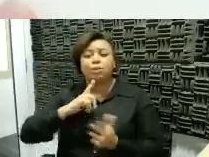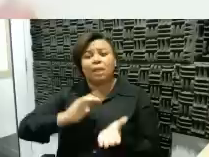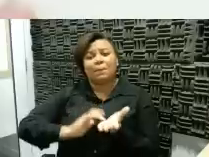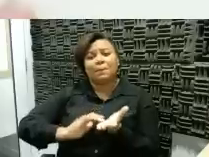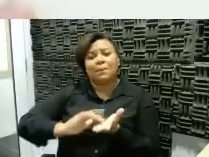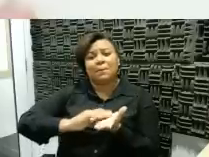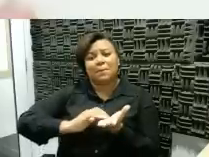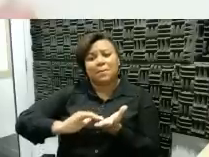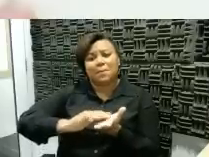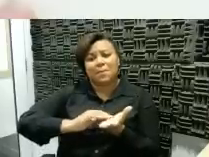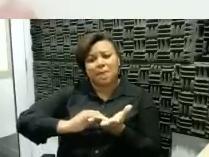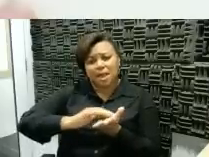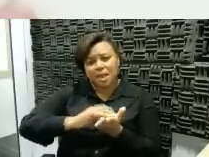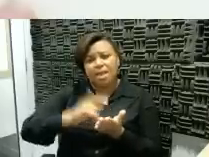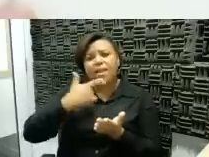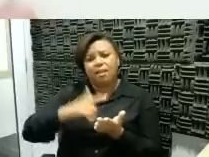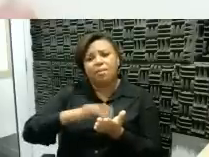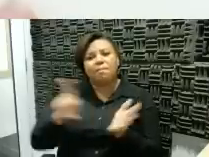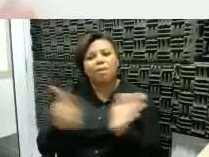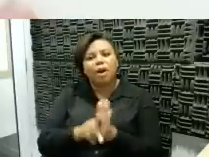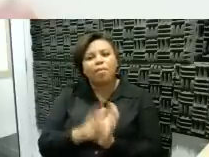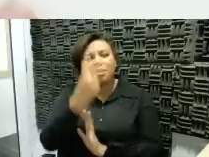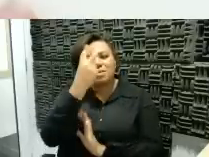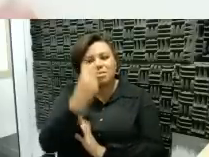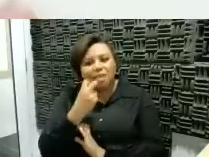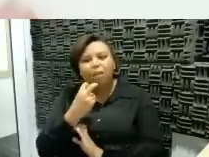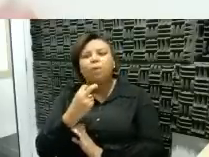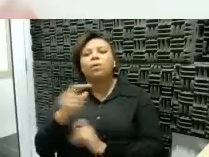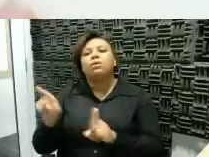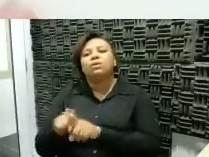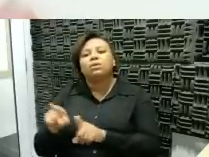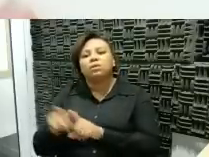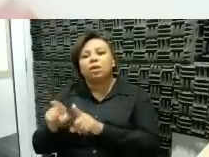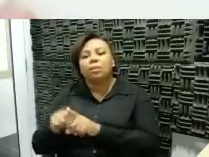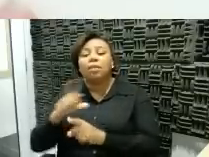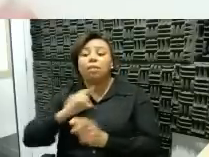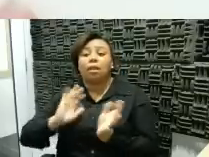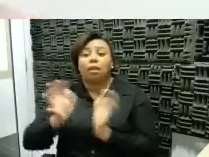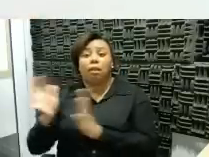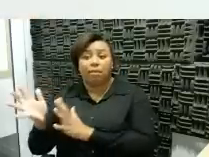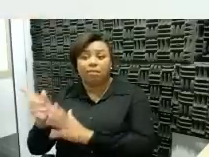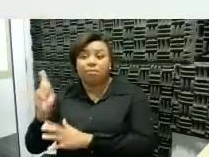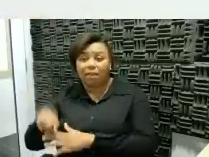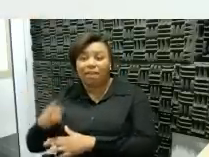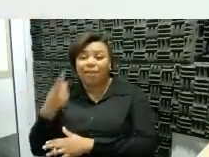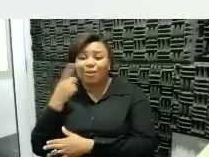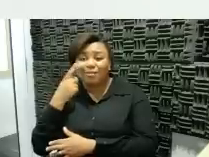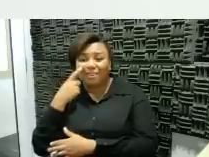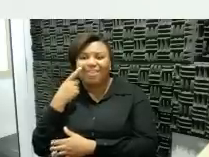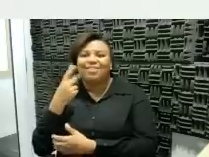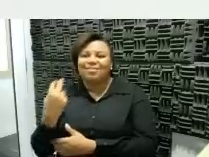pessoas cegas eh tem a Libras né que é a gente vocês vão estar enxergando aqui a